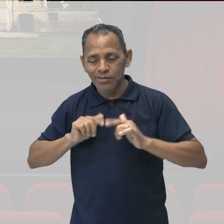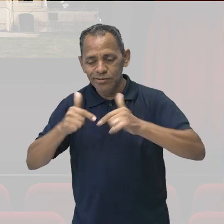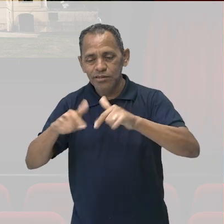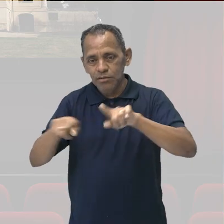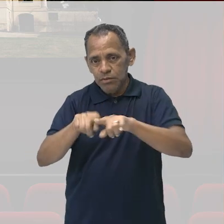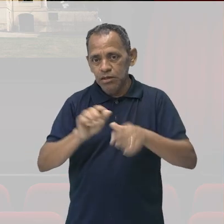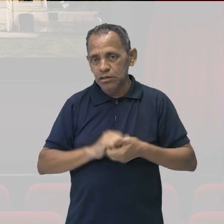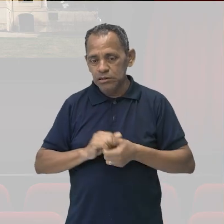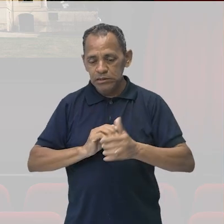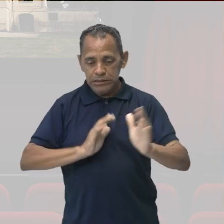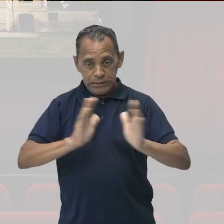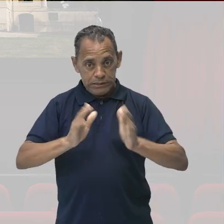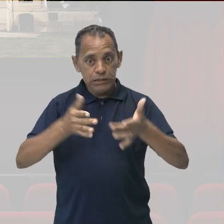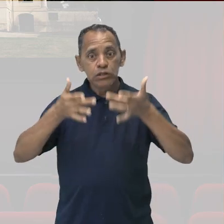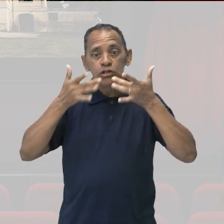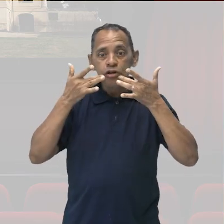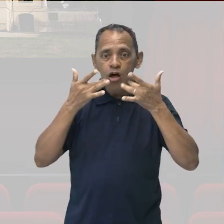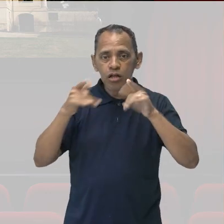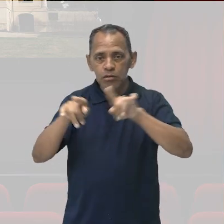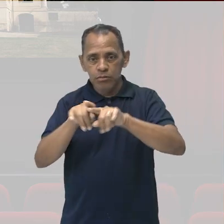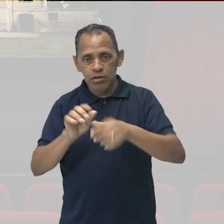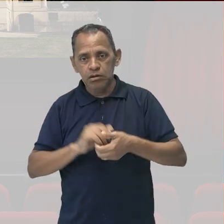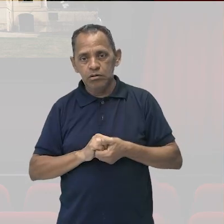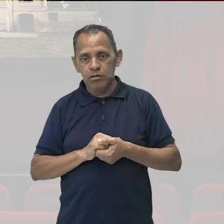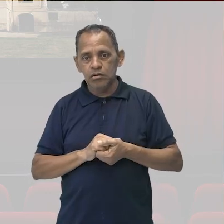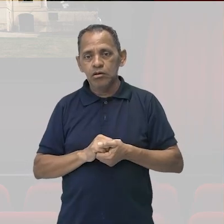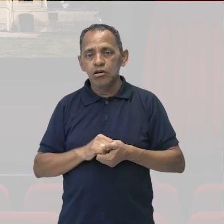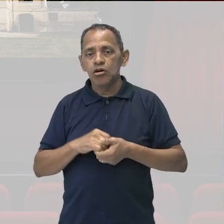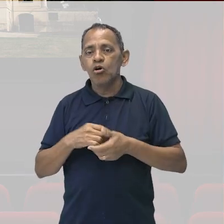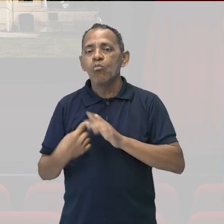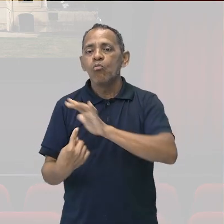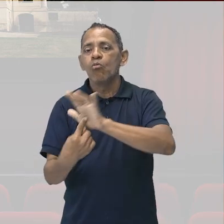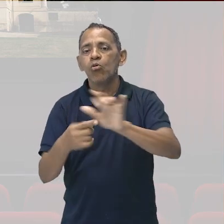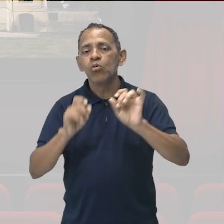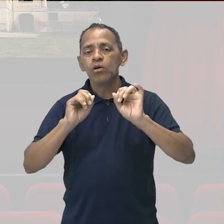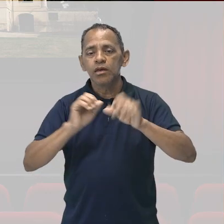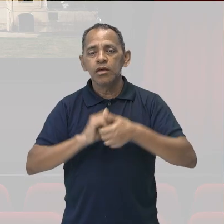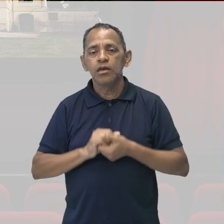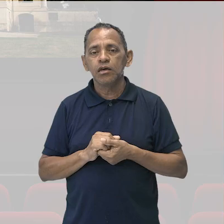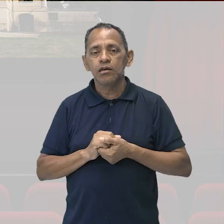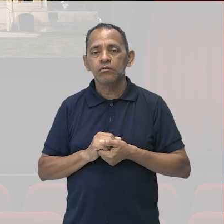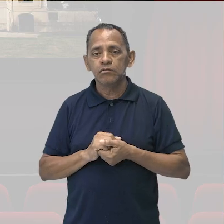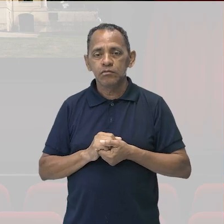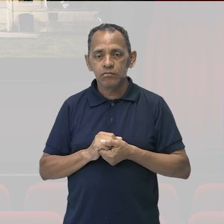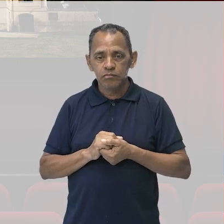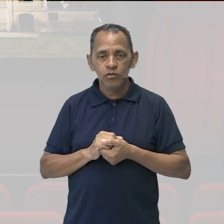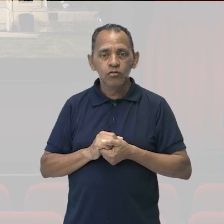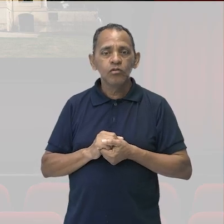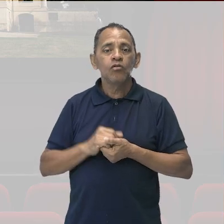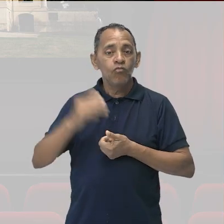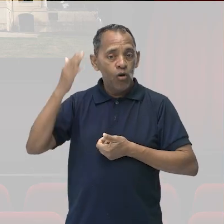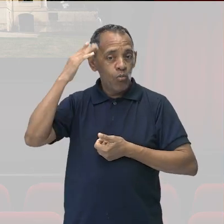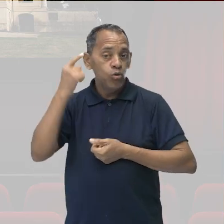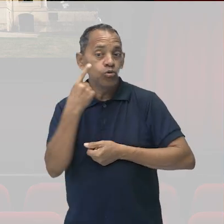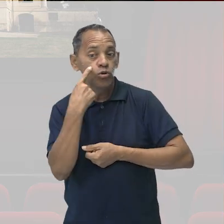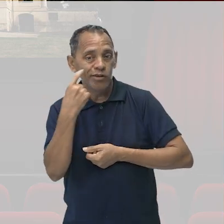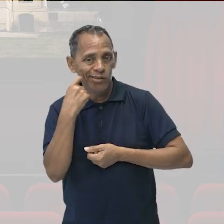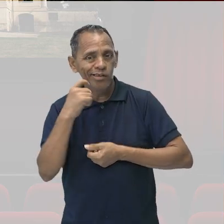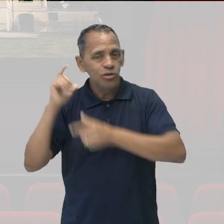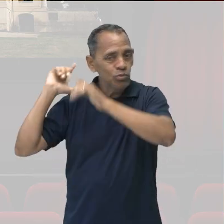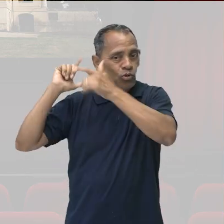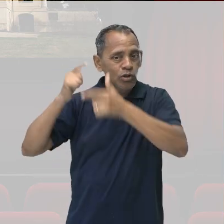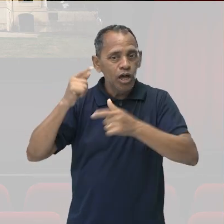complexidade à narrativa e à atuação. Bem, esse teatro ele trouxe um